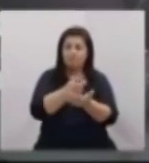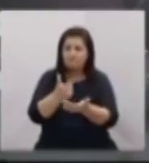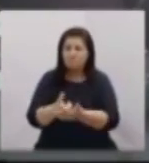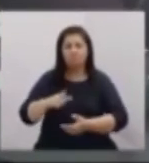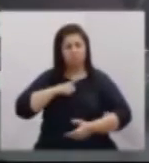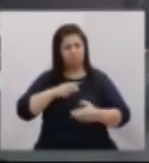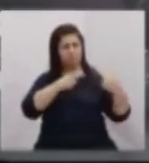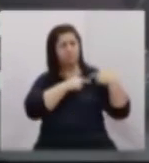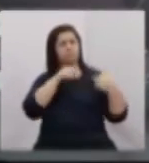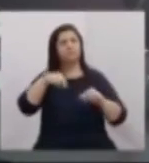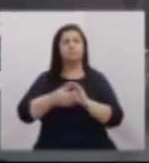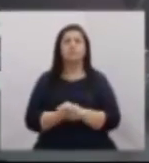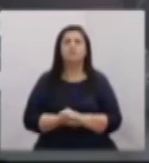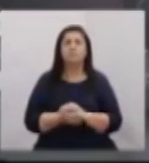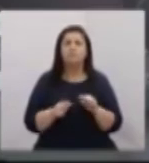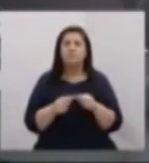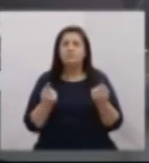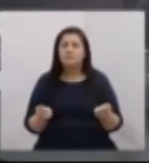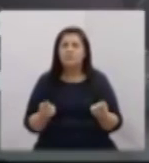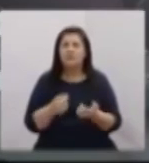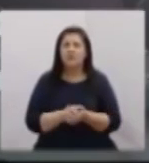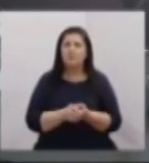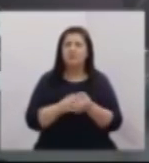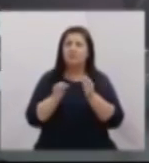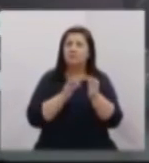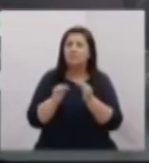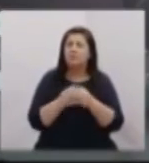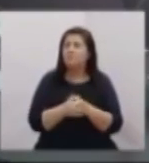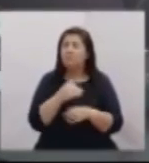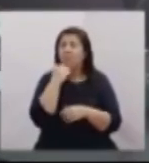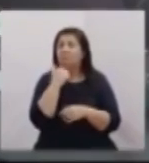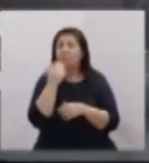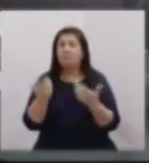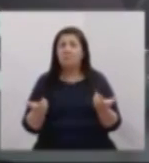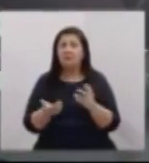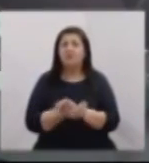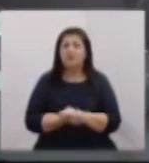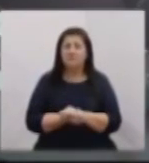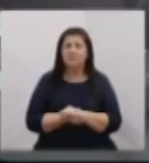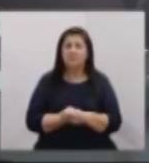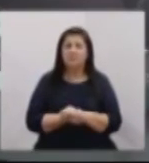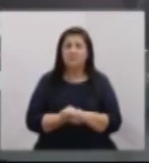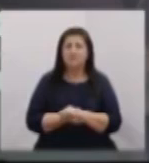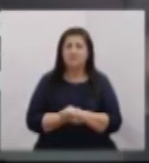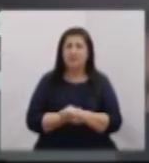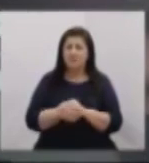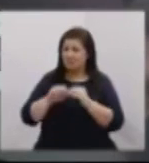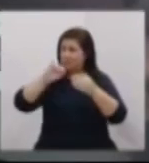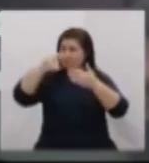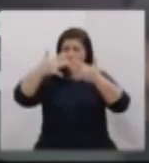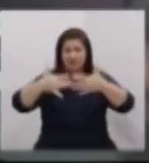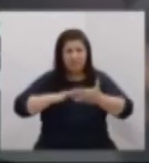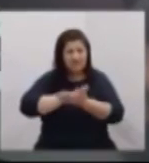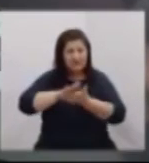na cidade. E na medida em que esses pedidos não são atendidos, e não são atendidos sem justificativa para a